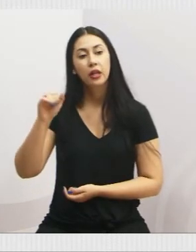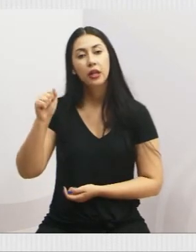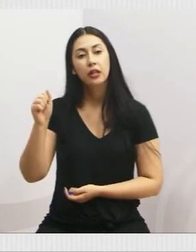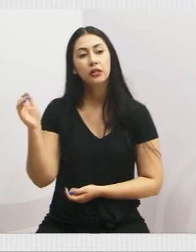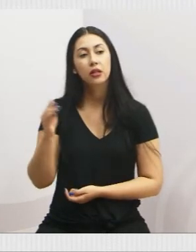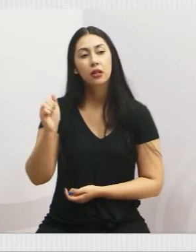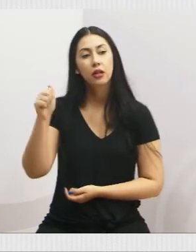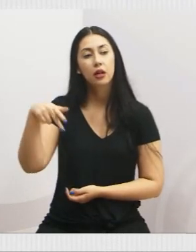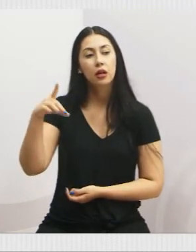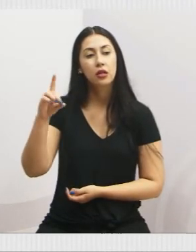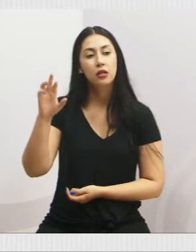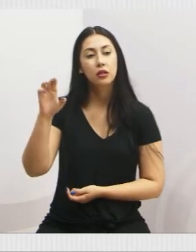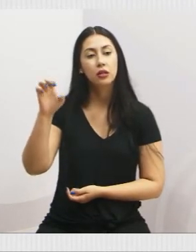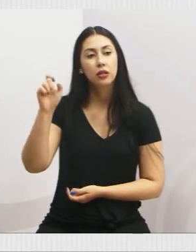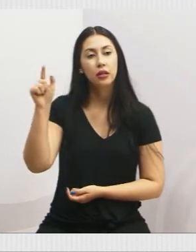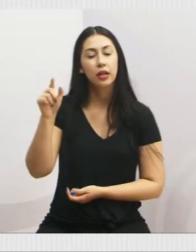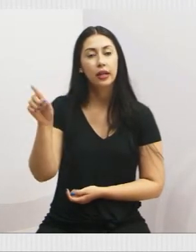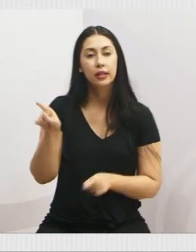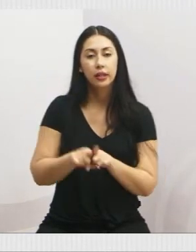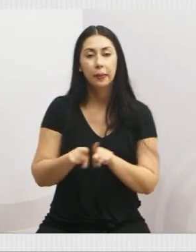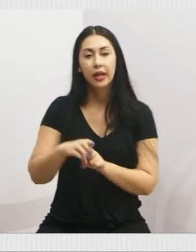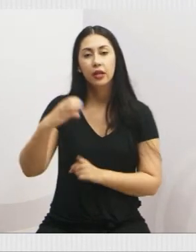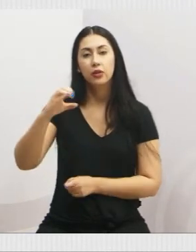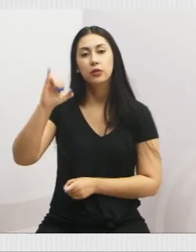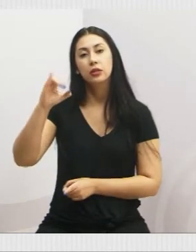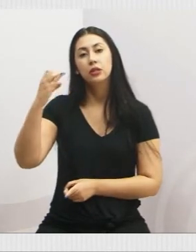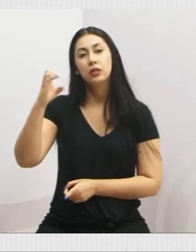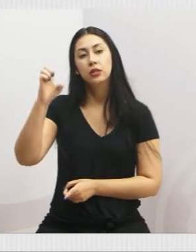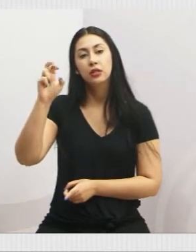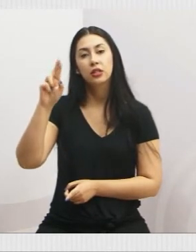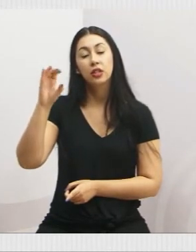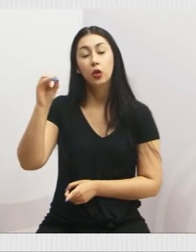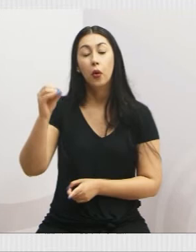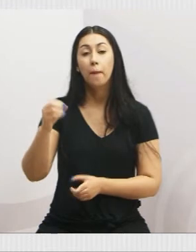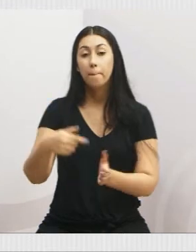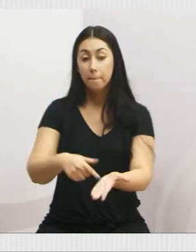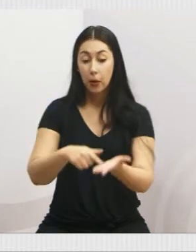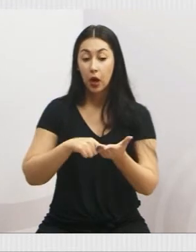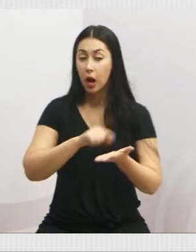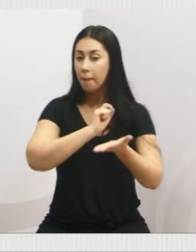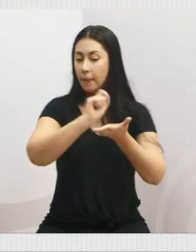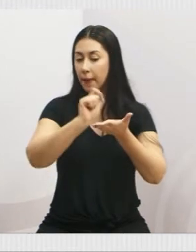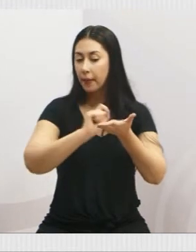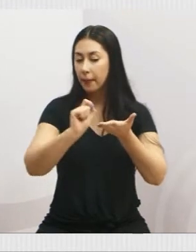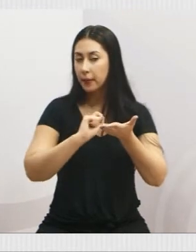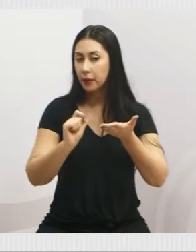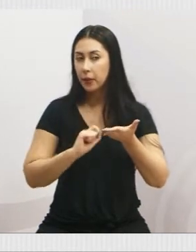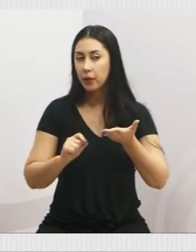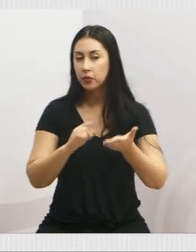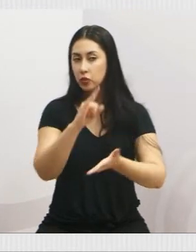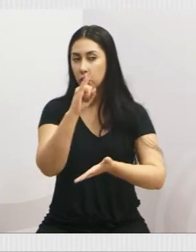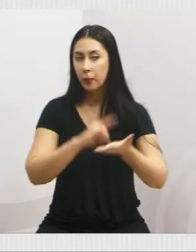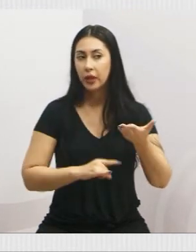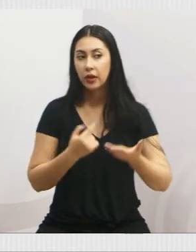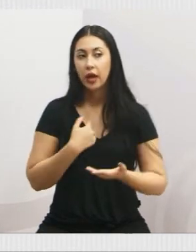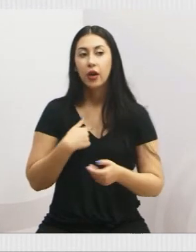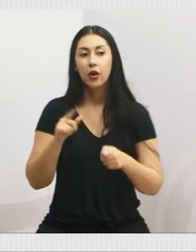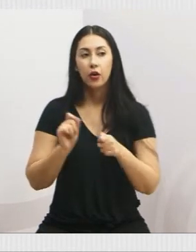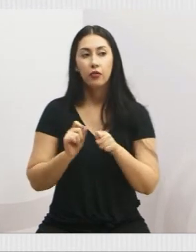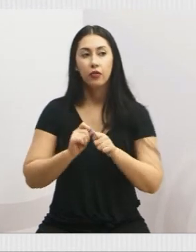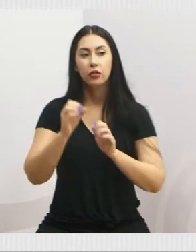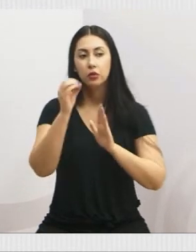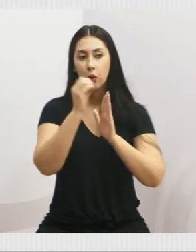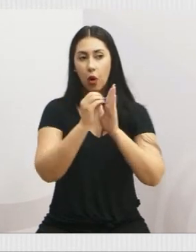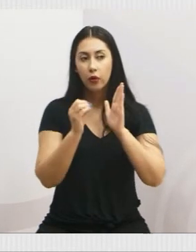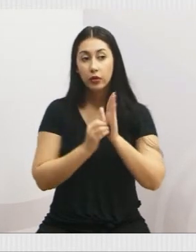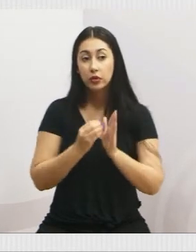apresentaram um abaixo-assinado das 30 famílias que residem lá e eu fiz um ofício ao prefeito pedindo um pouco